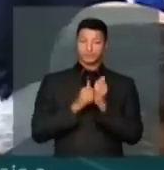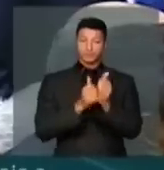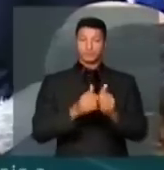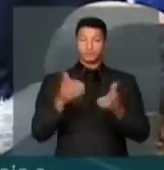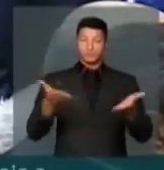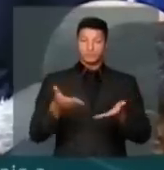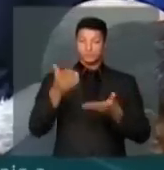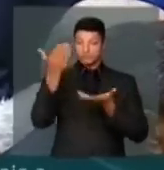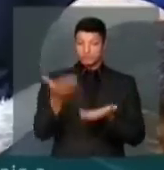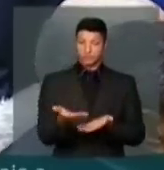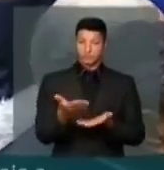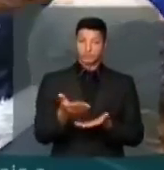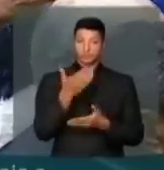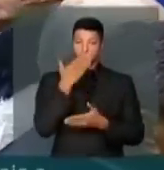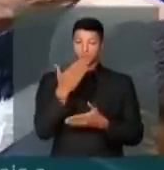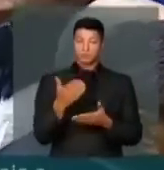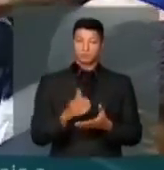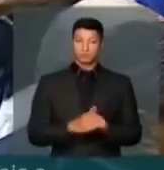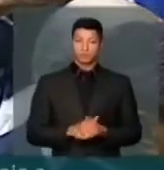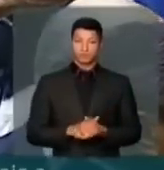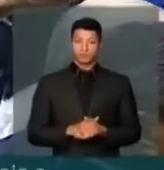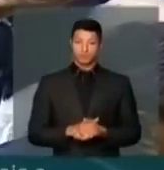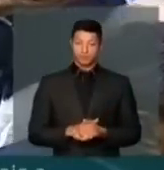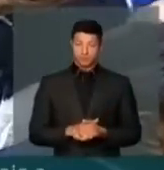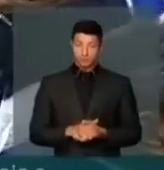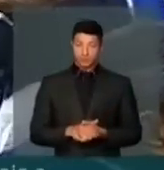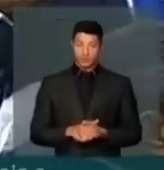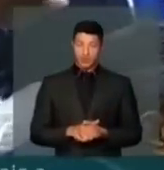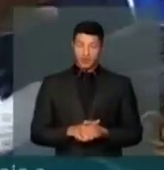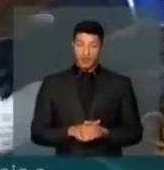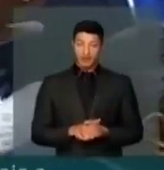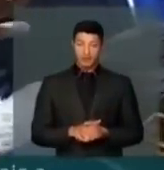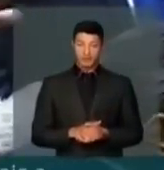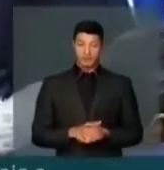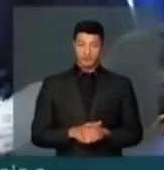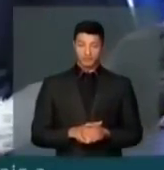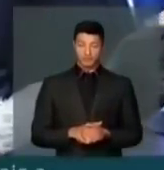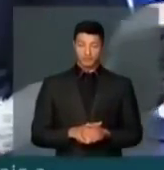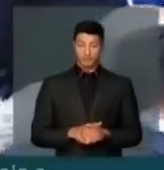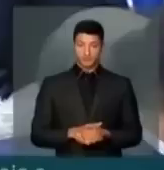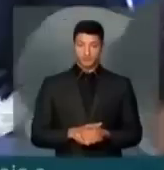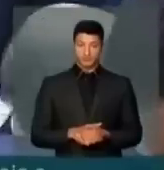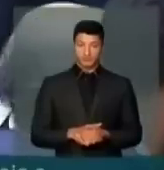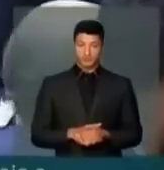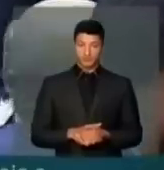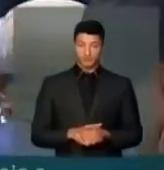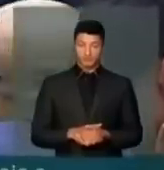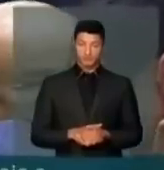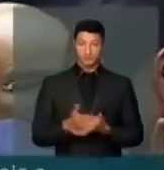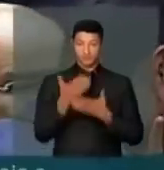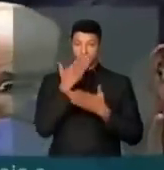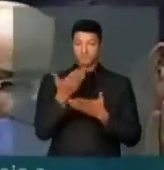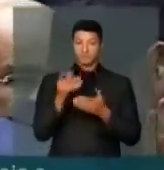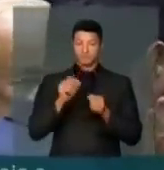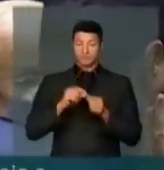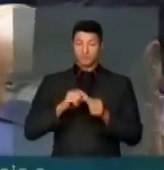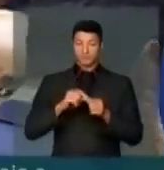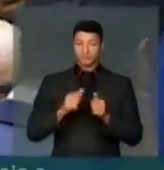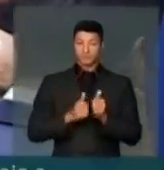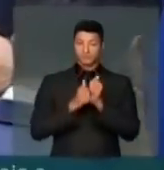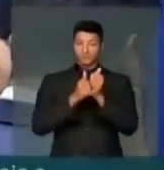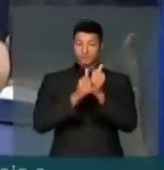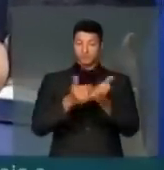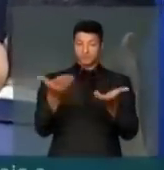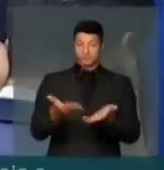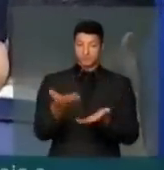encaminhando a Vossa Excelência, me permita, Pisciani, por favor. Me permita, Leonardo. Senhor presidente. Queria pedir a Vossa Excelência fazer um